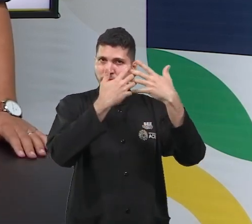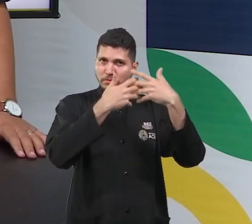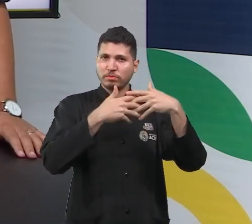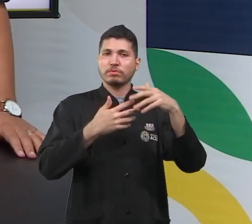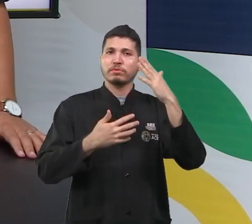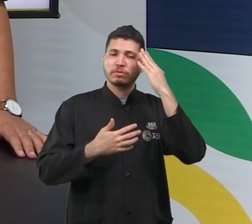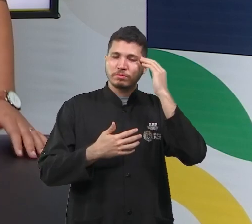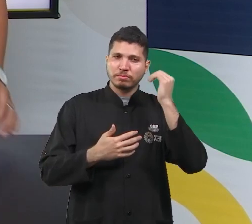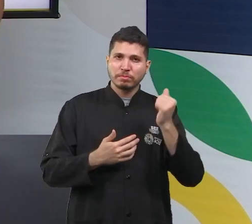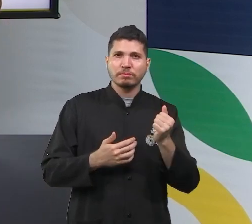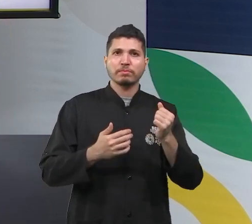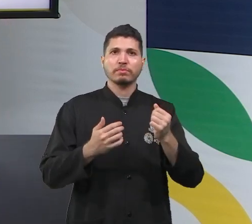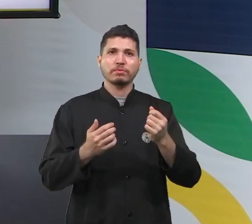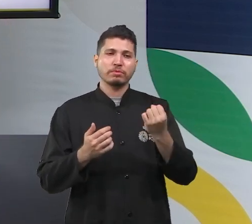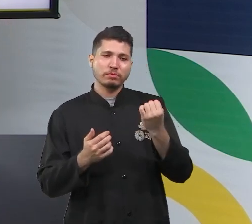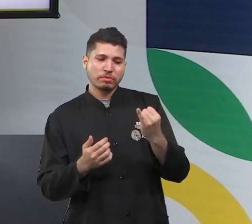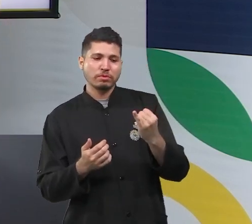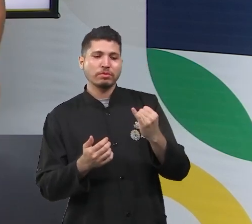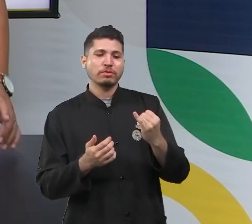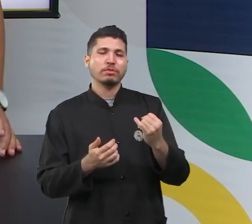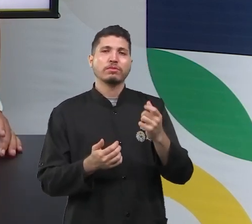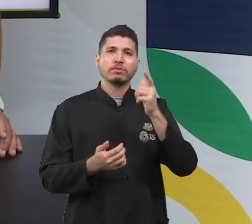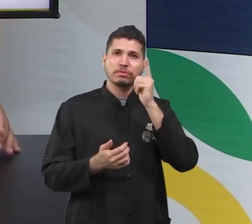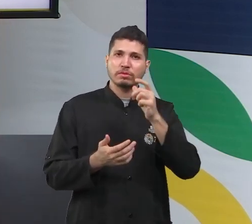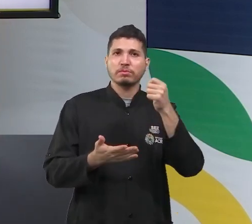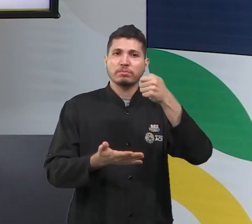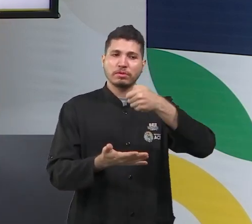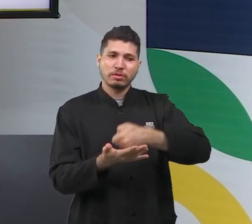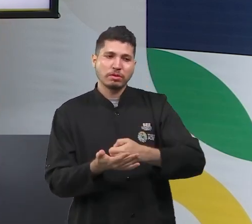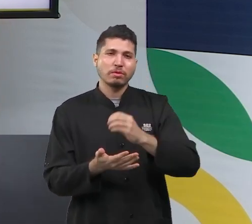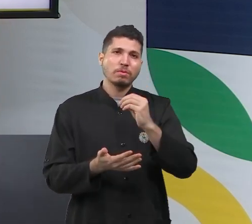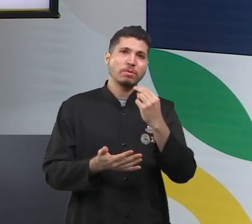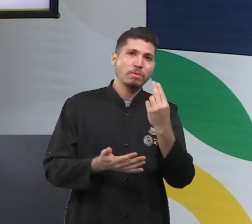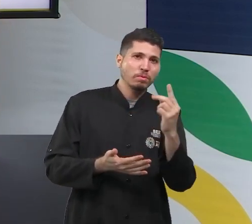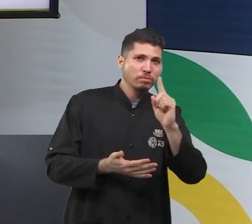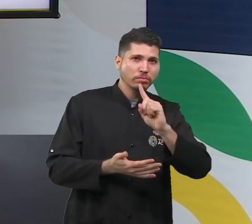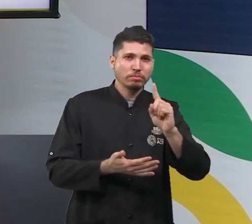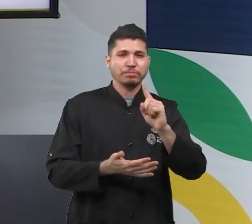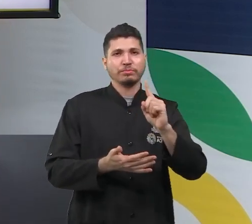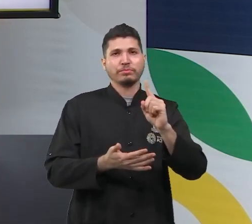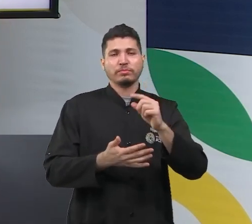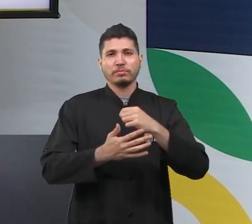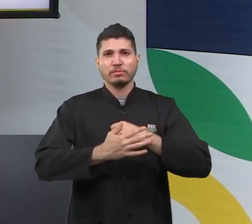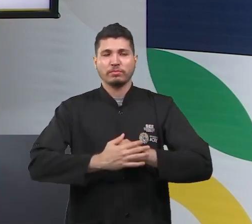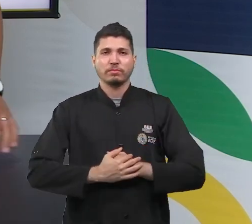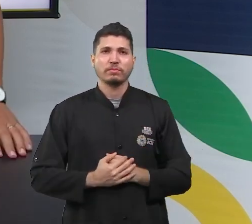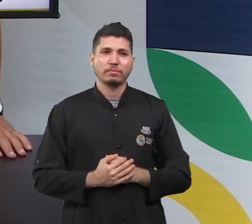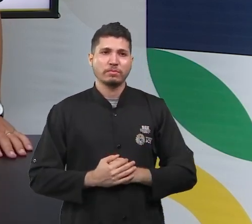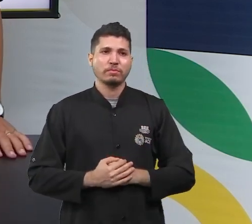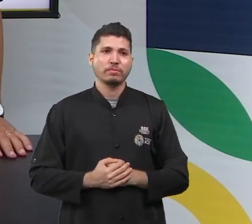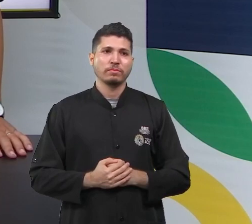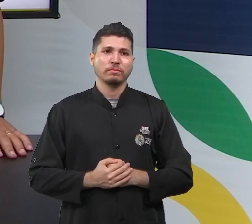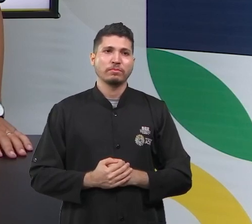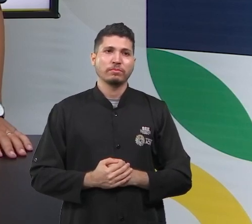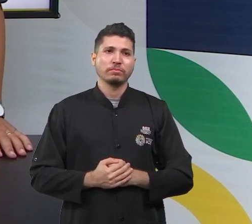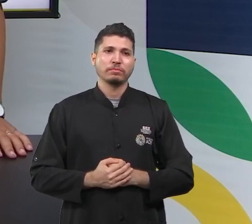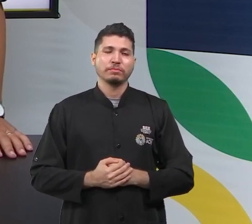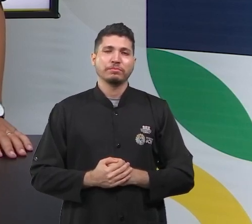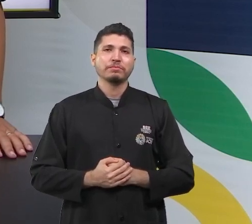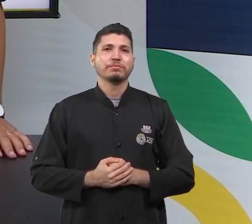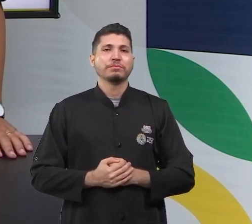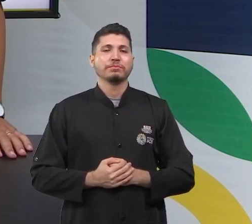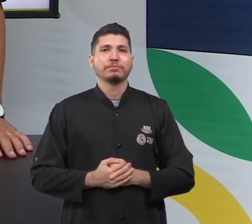ok? Então, as vantagens, dentre as principais, estão a primeira e a segunda, e a última que é